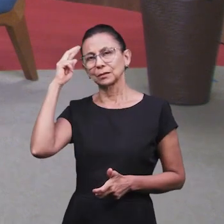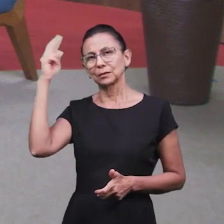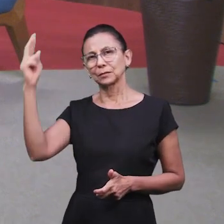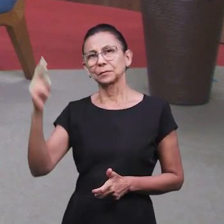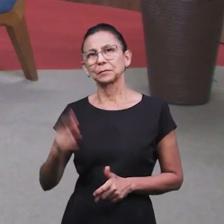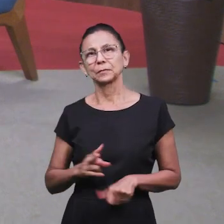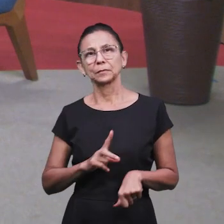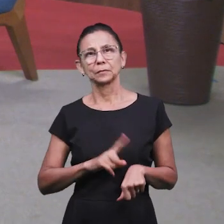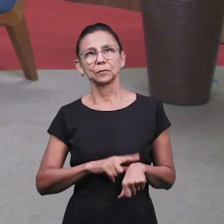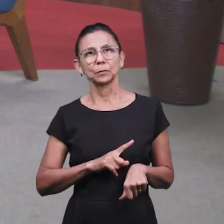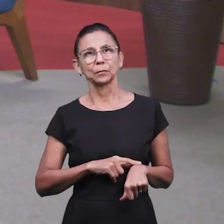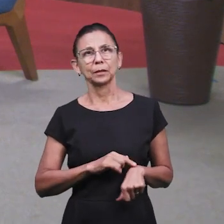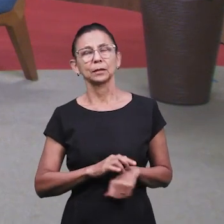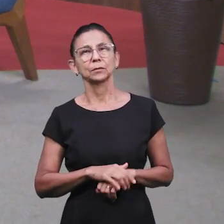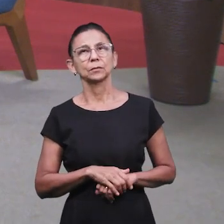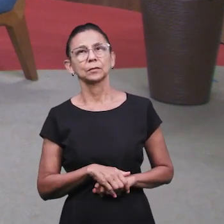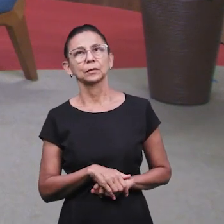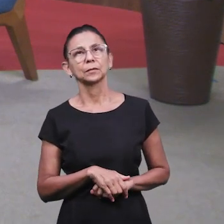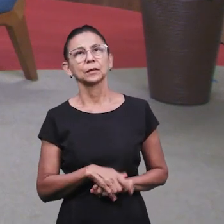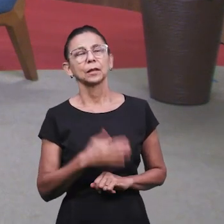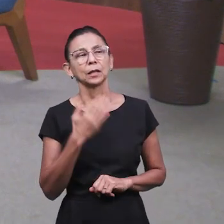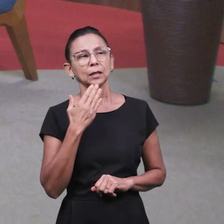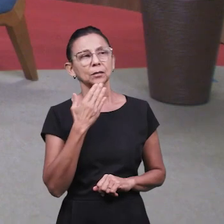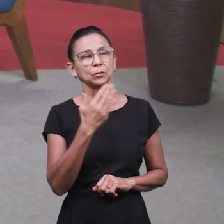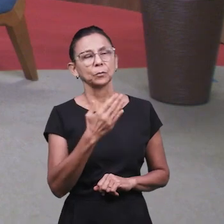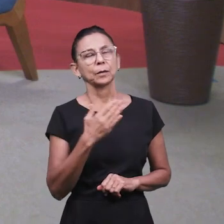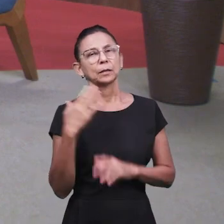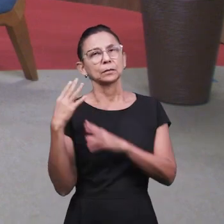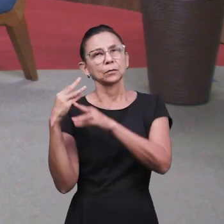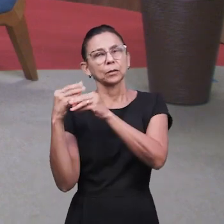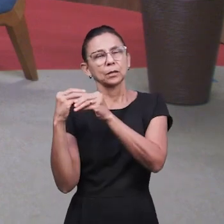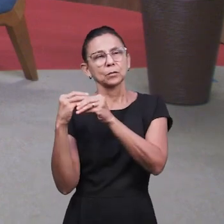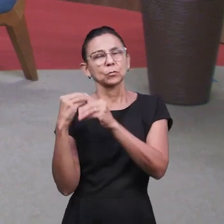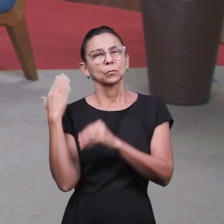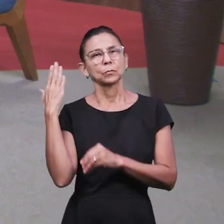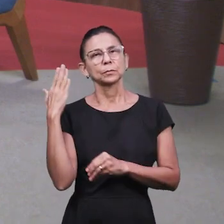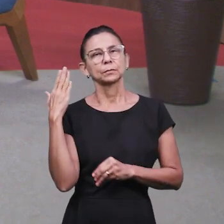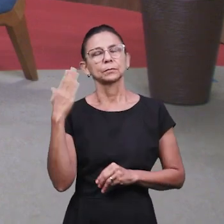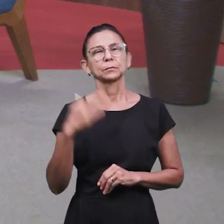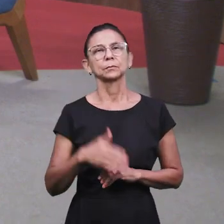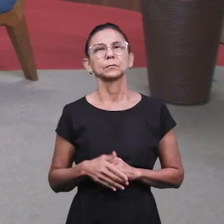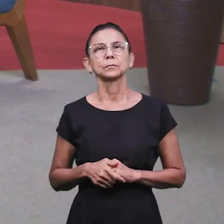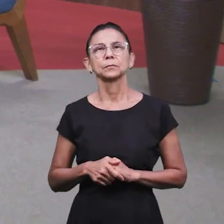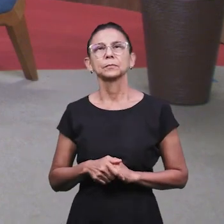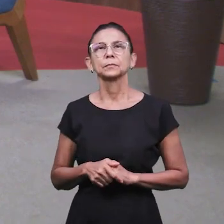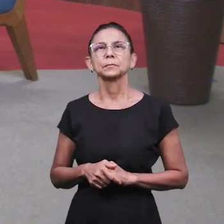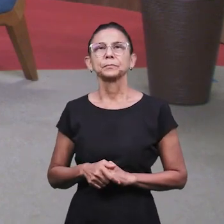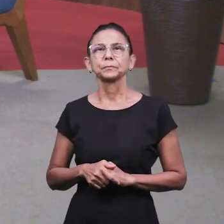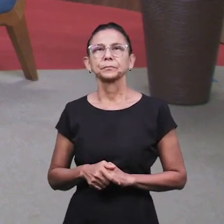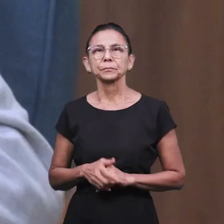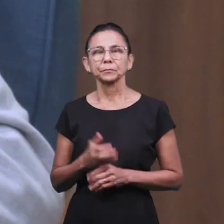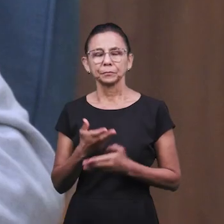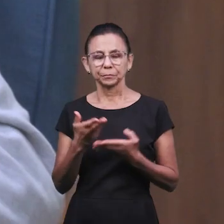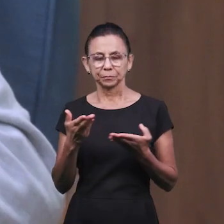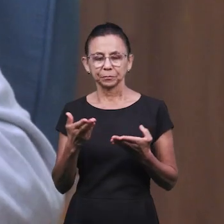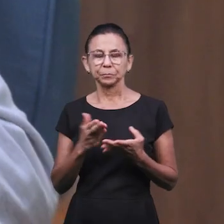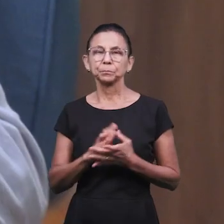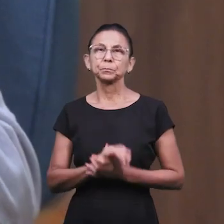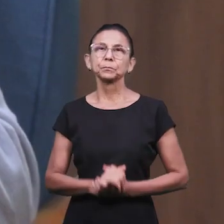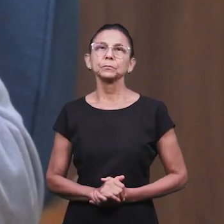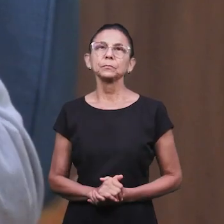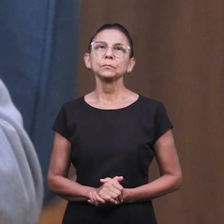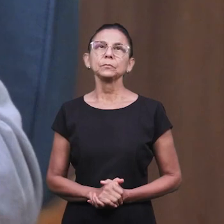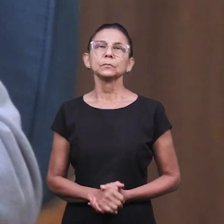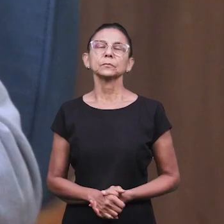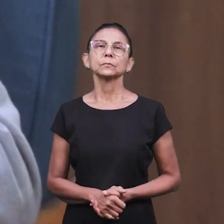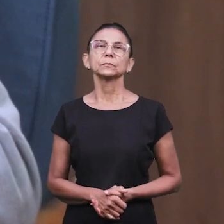Mas esse é aquele momento que a gente sempre pede para que Amém. os pastores tragam uma palavra. Eu peço a você que traga uma palavra para os nossos irmãos.